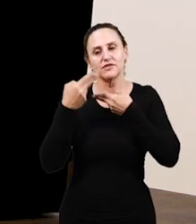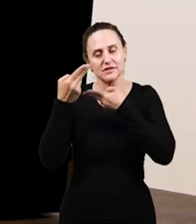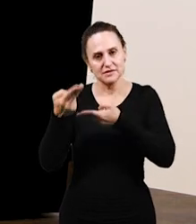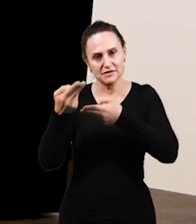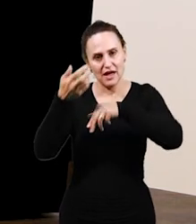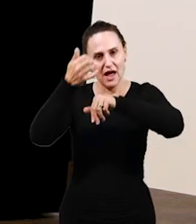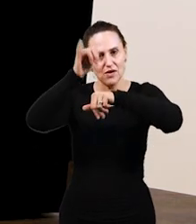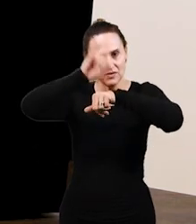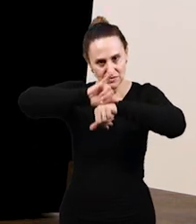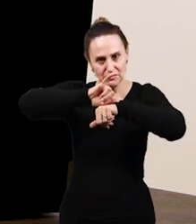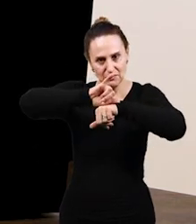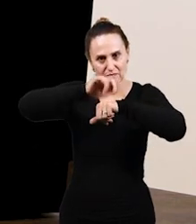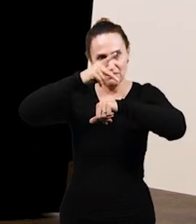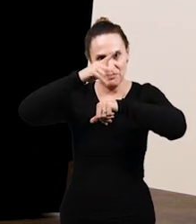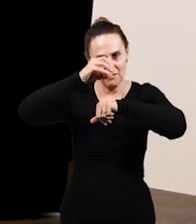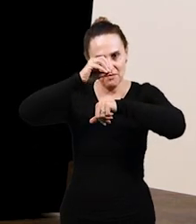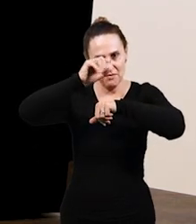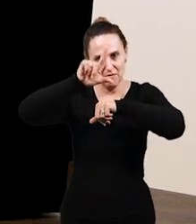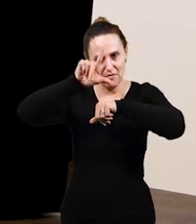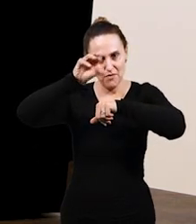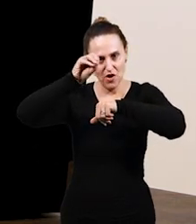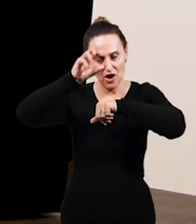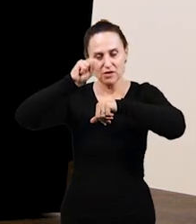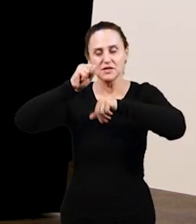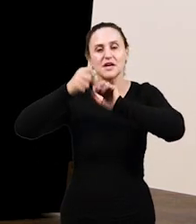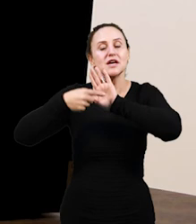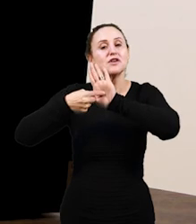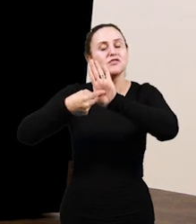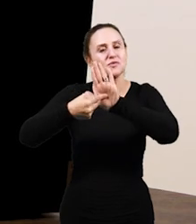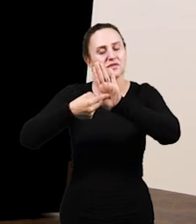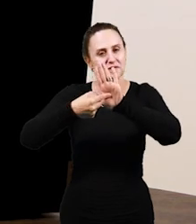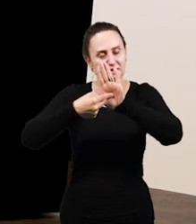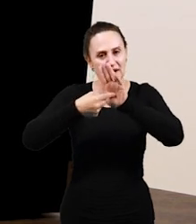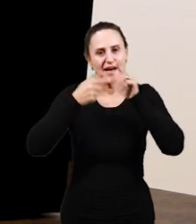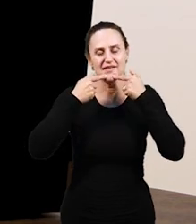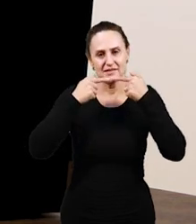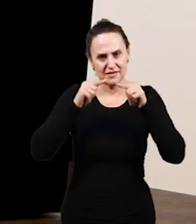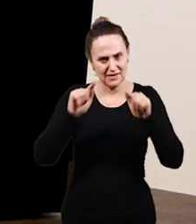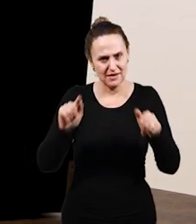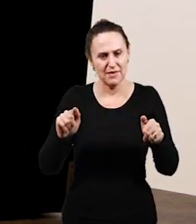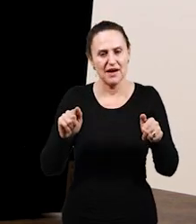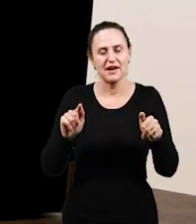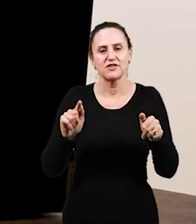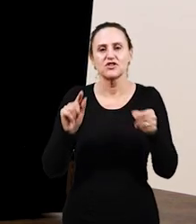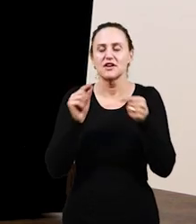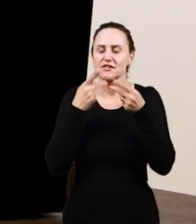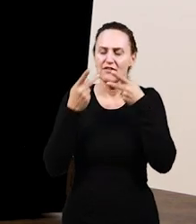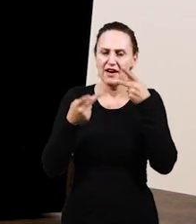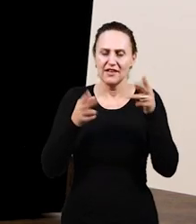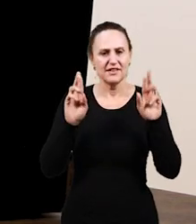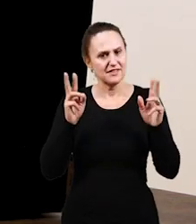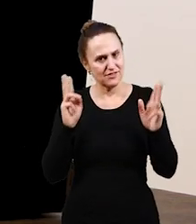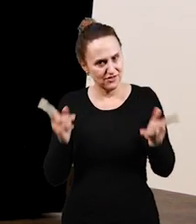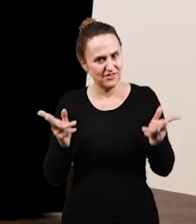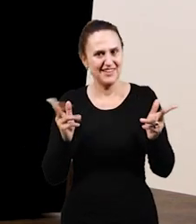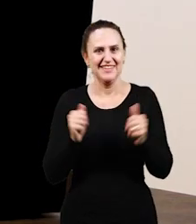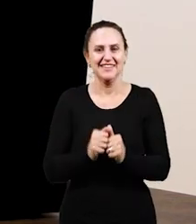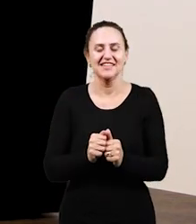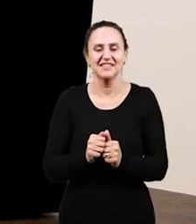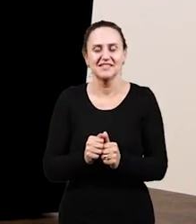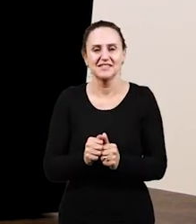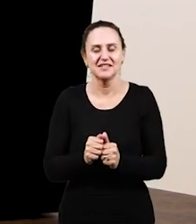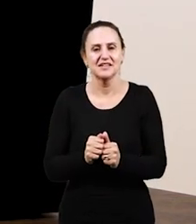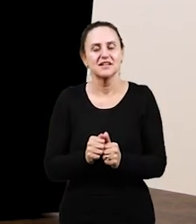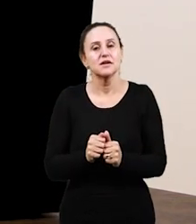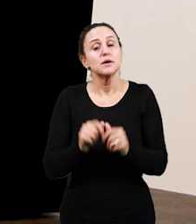mais eventos como esse para a gente observar Qual que é a diferença então de uma análise Estrutural para uma análise funcional